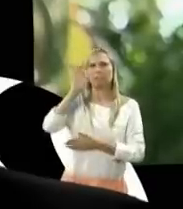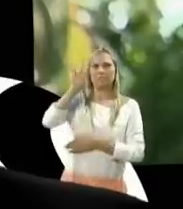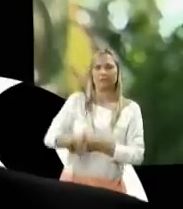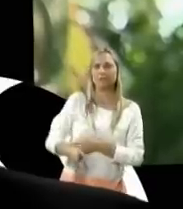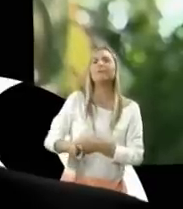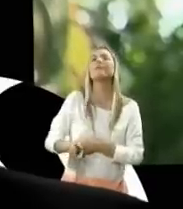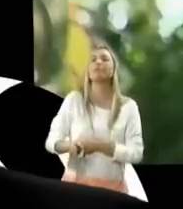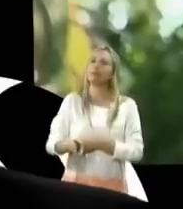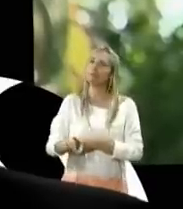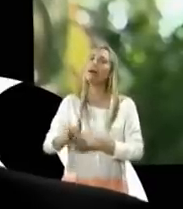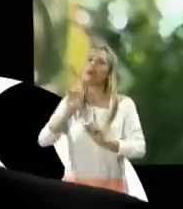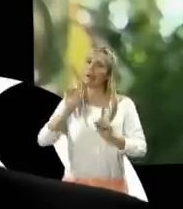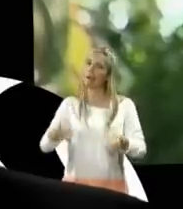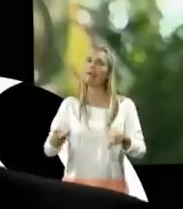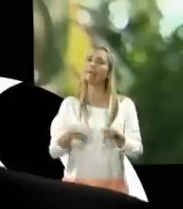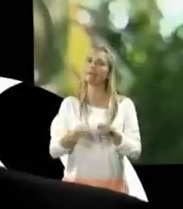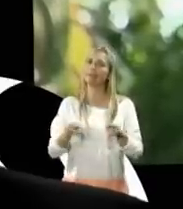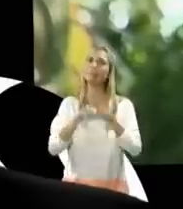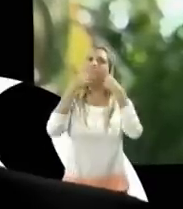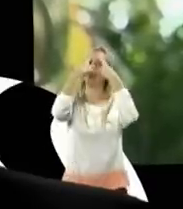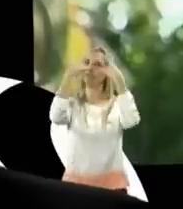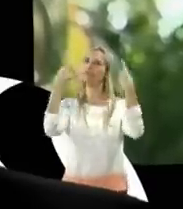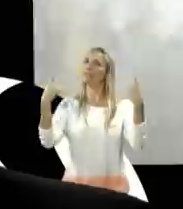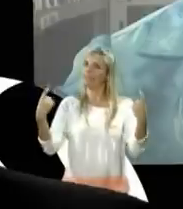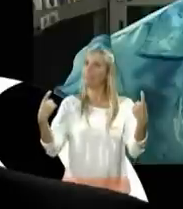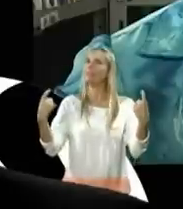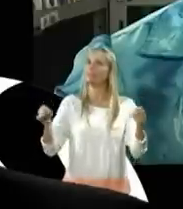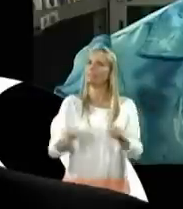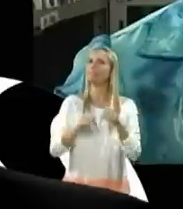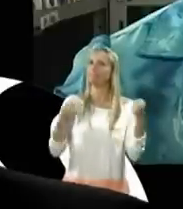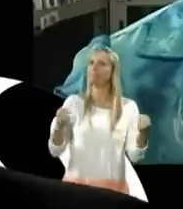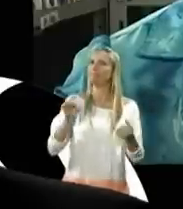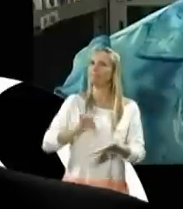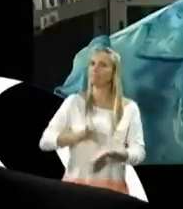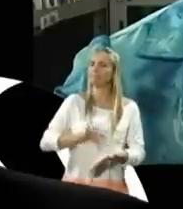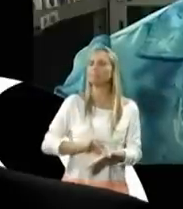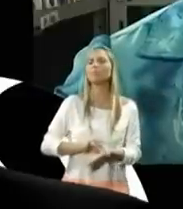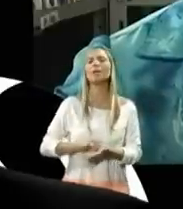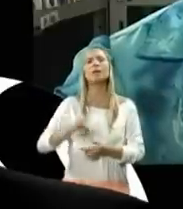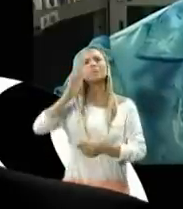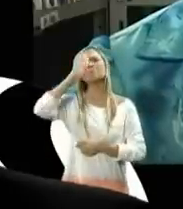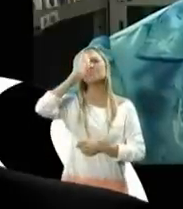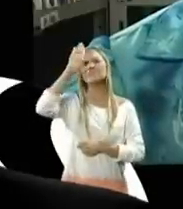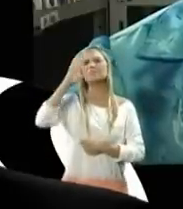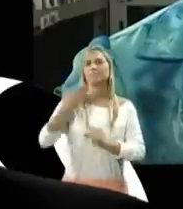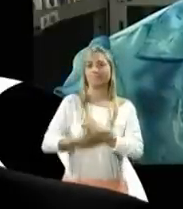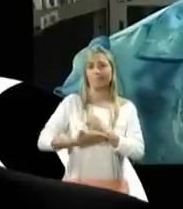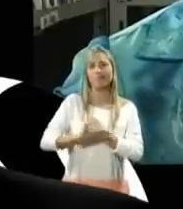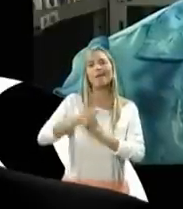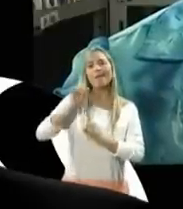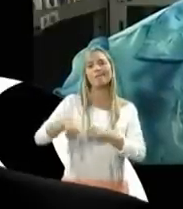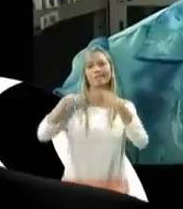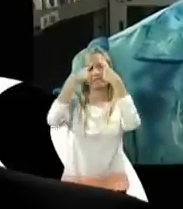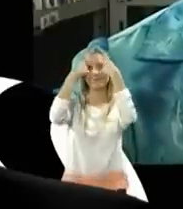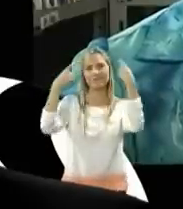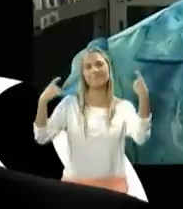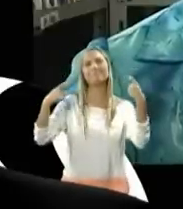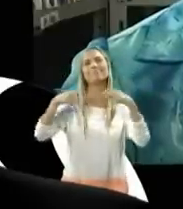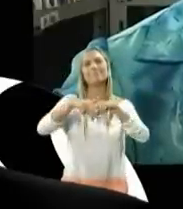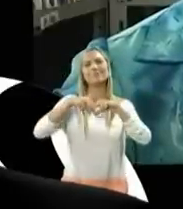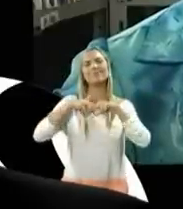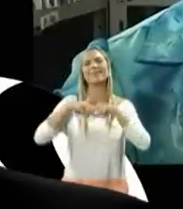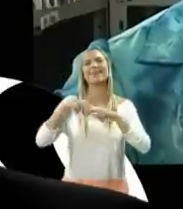acessar, essa é uma forma de violência muito grande. Fundamentalmente, o problema da violência decorre da